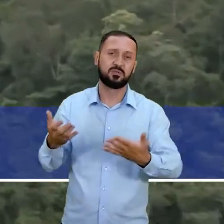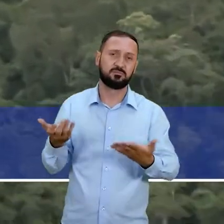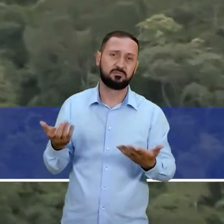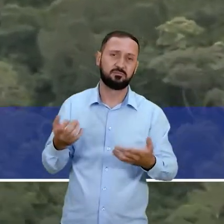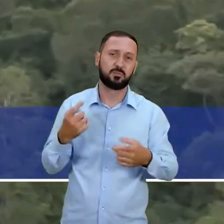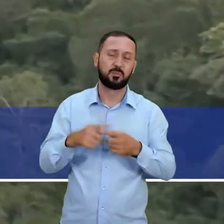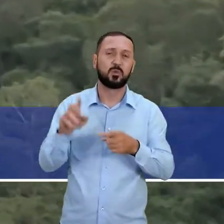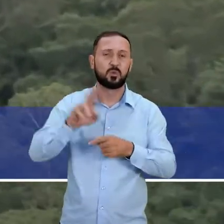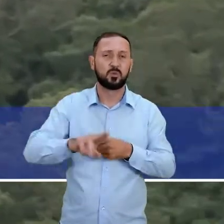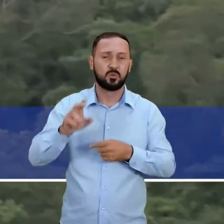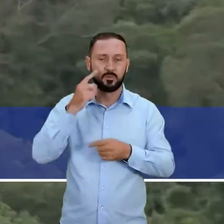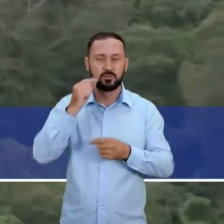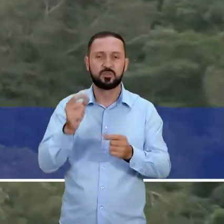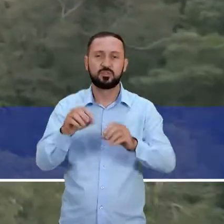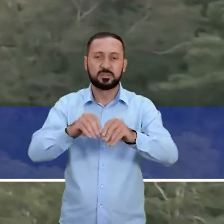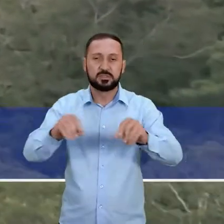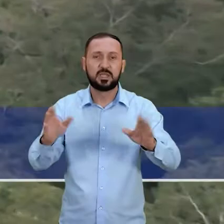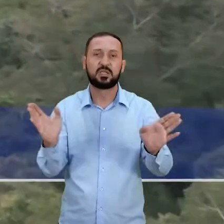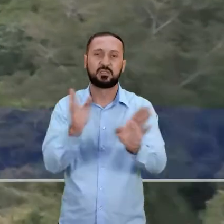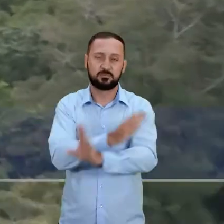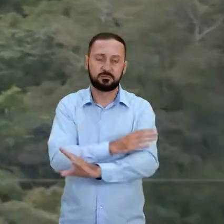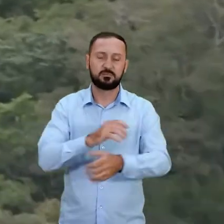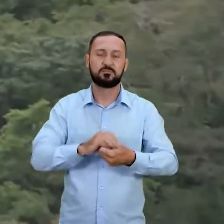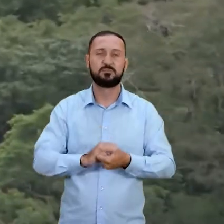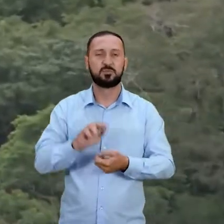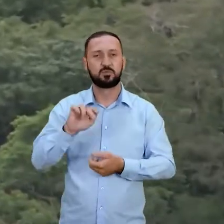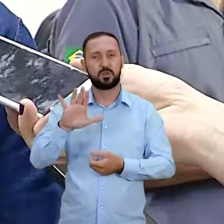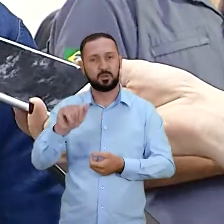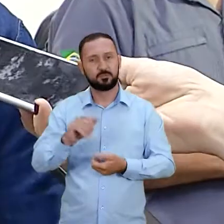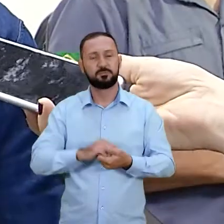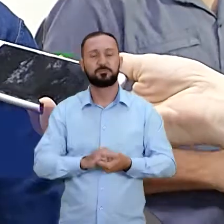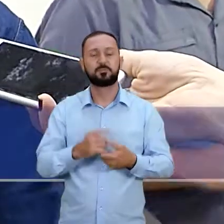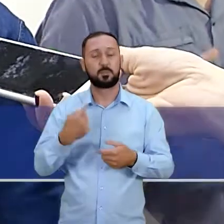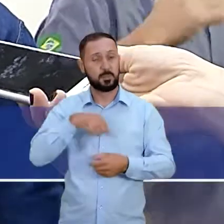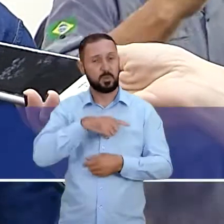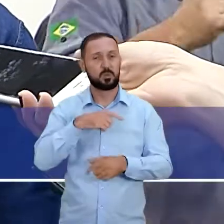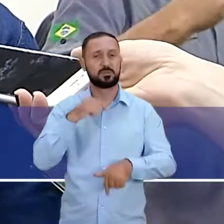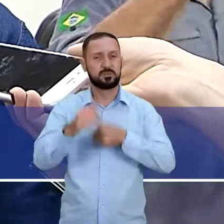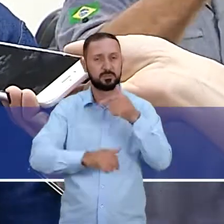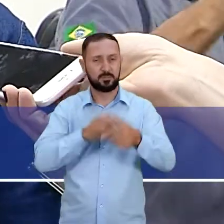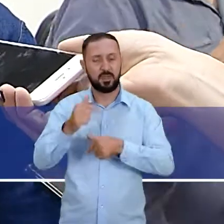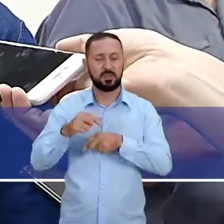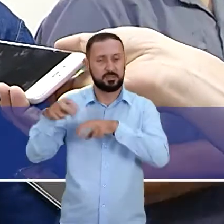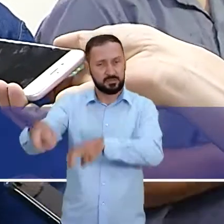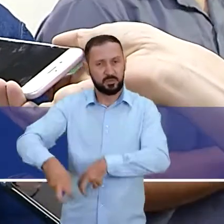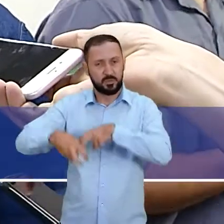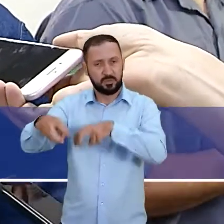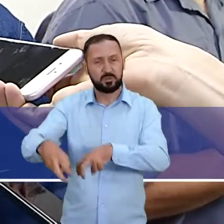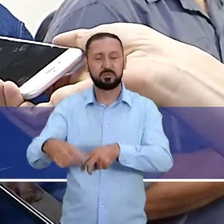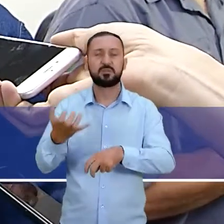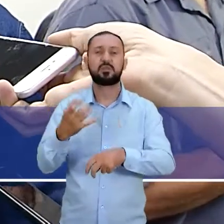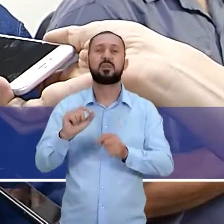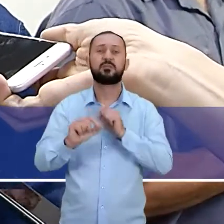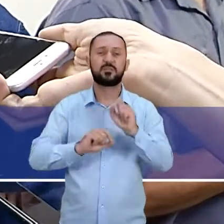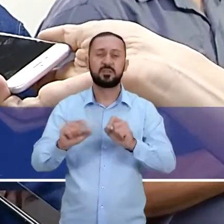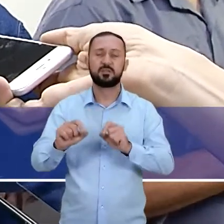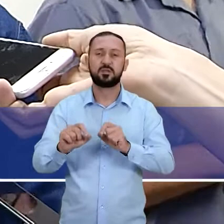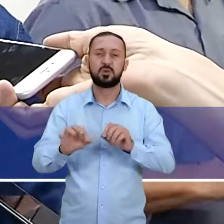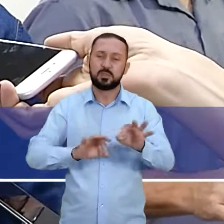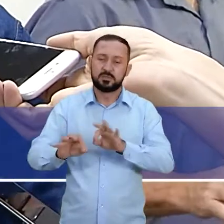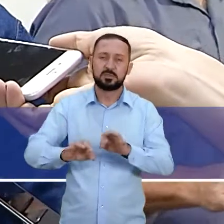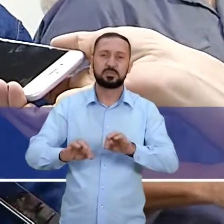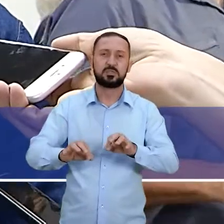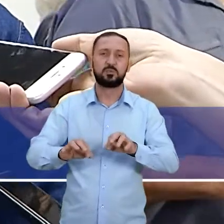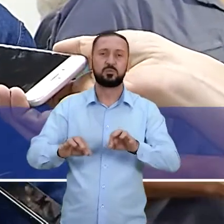pagas principalmente por meio de compensação de reserva legal. Para nós, produtores rurais, nós defendemos que seja feita a